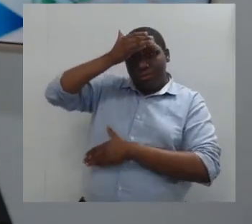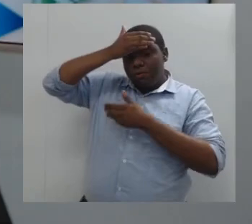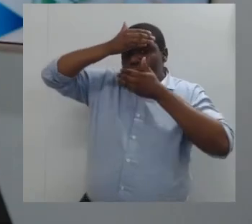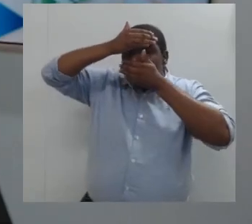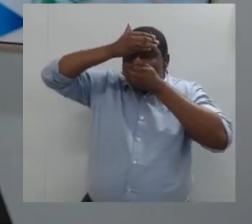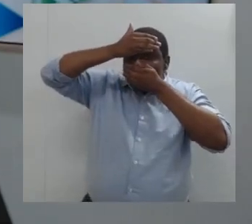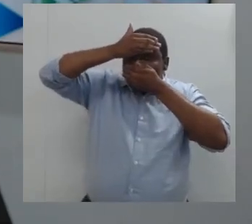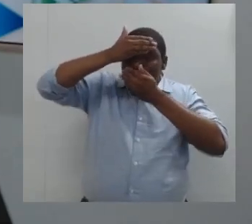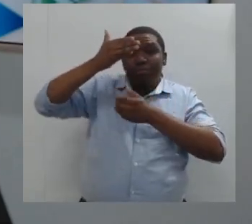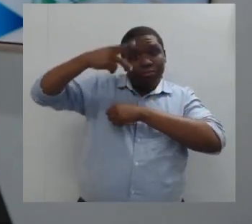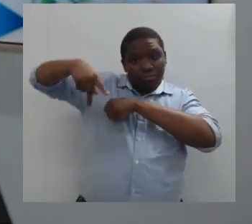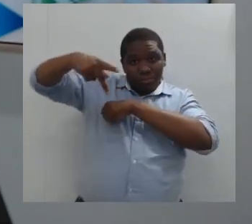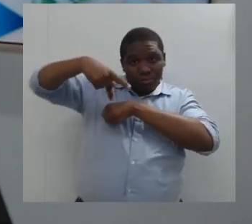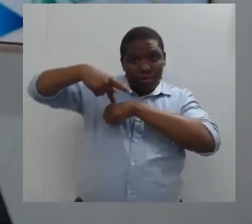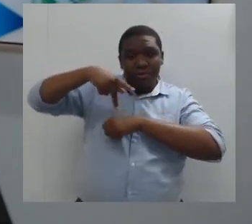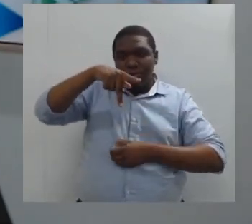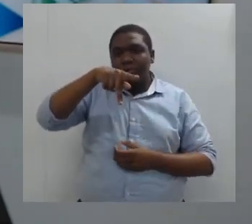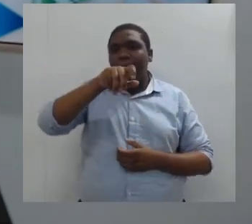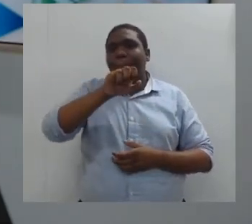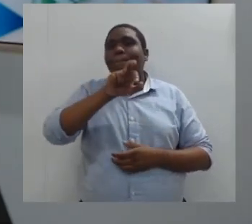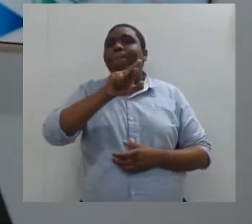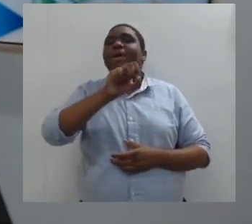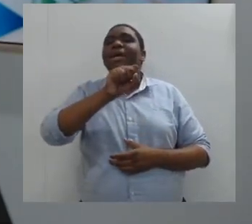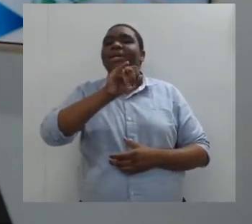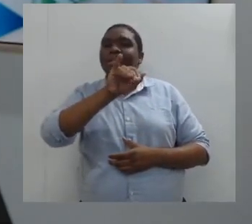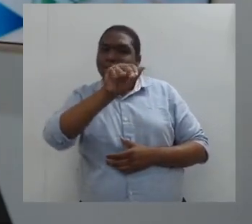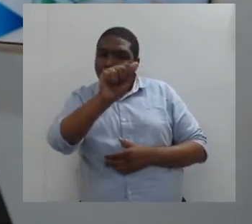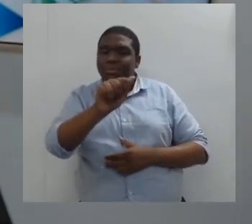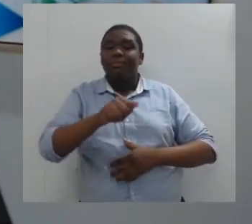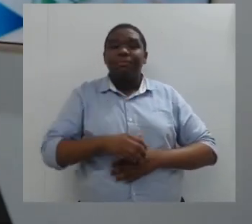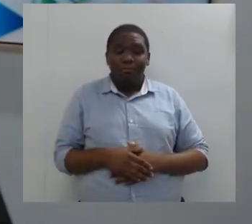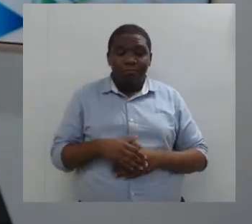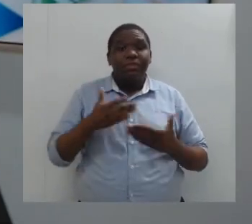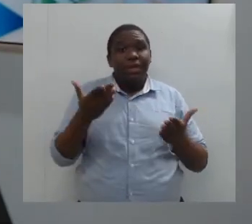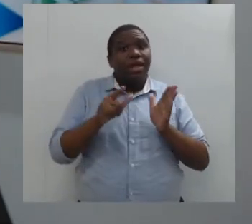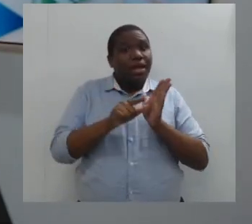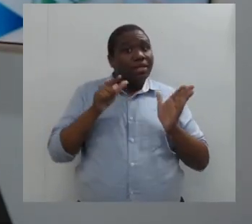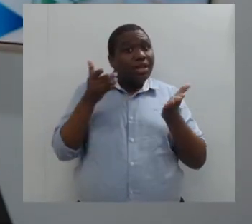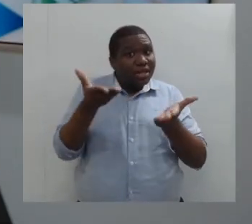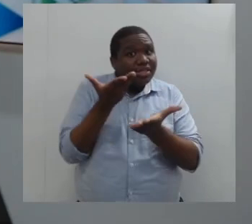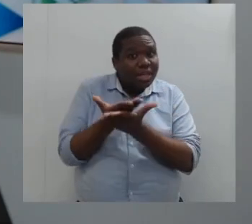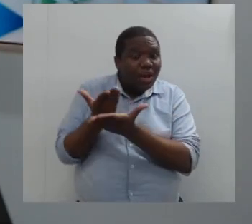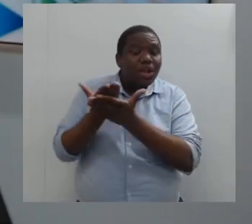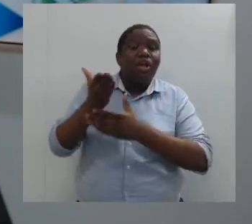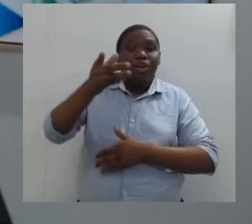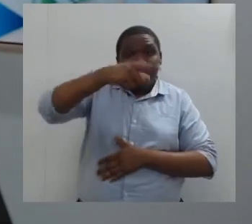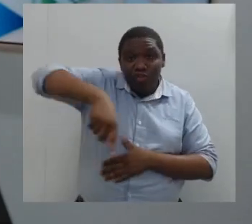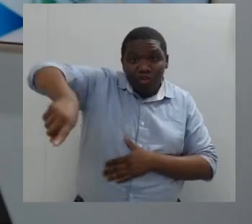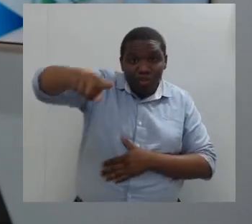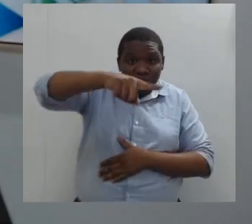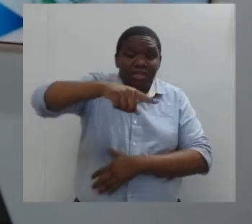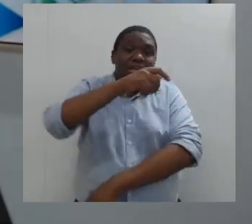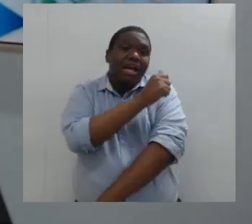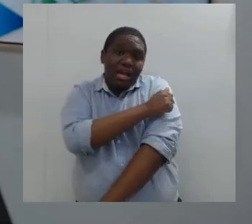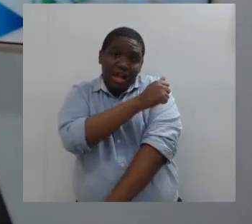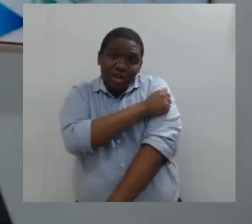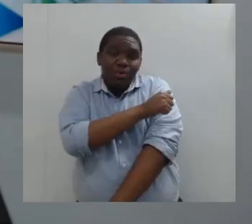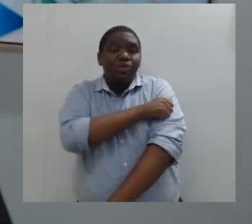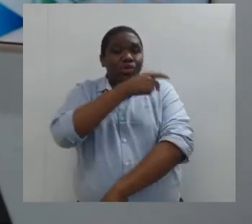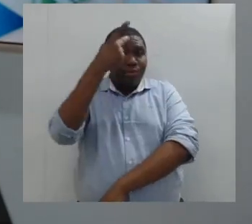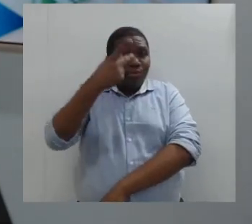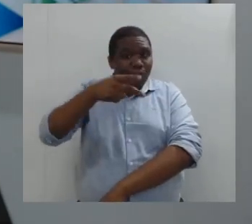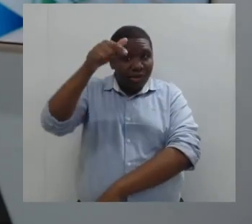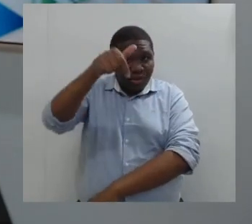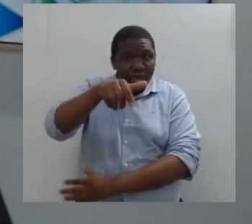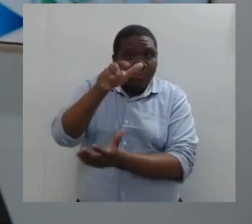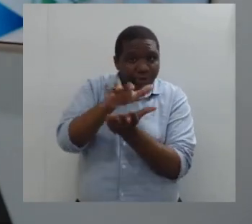da Pérsia. Vamos conhecer. E antes de mais nada, dedico essa aula a todos vocês, estudantes